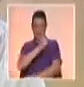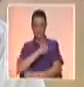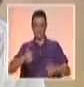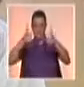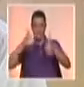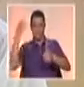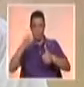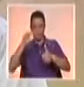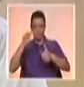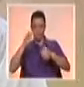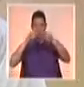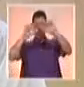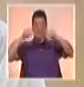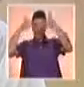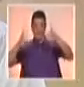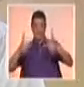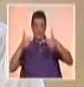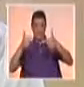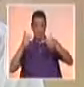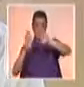está do lado esquerdo, que